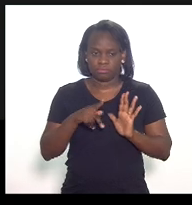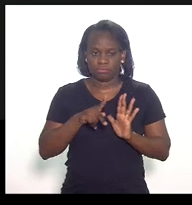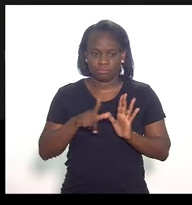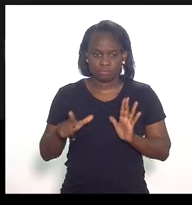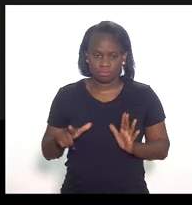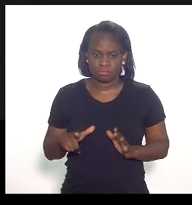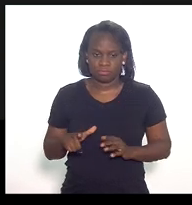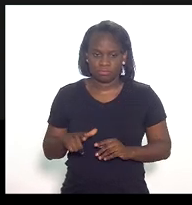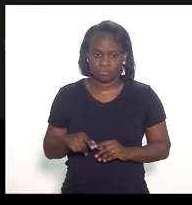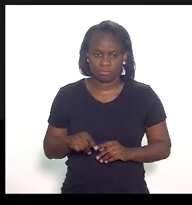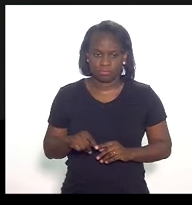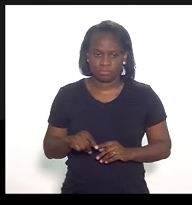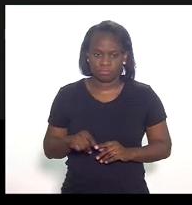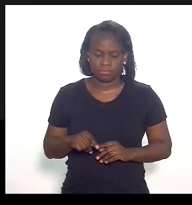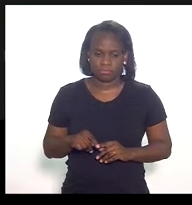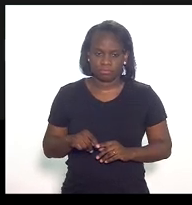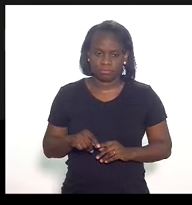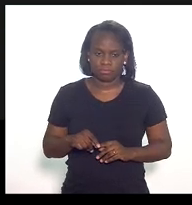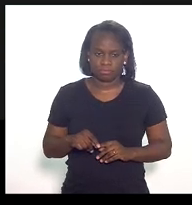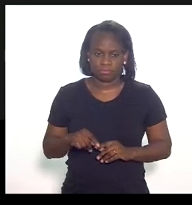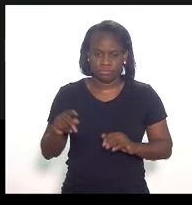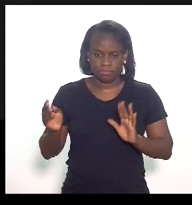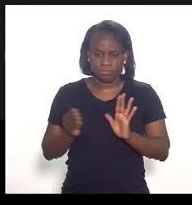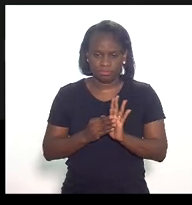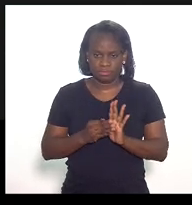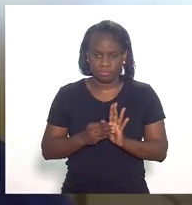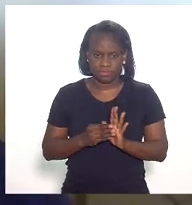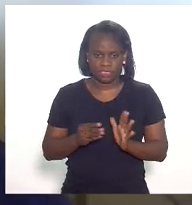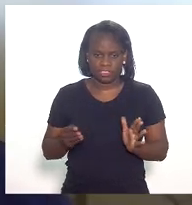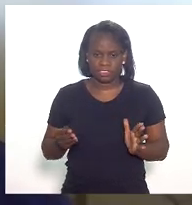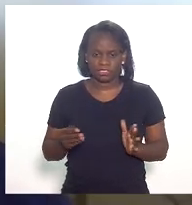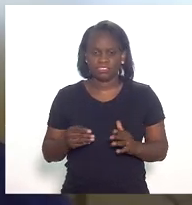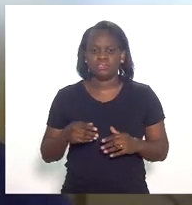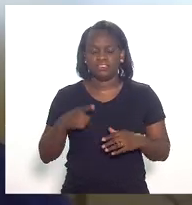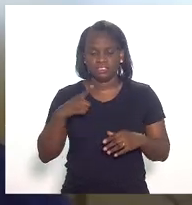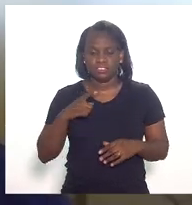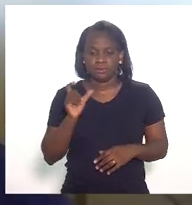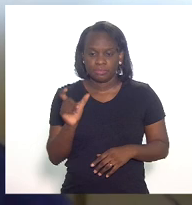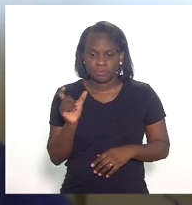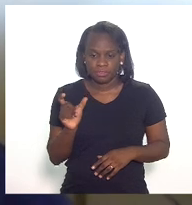a gente colocou, existe a palavra